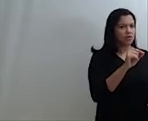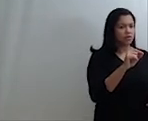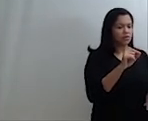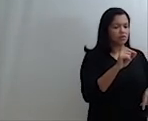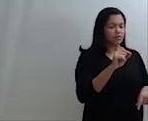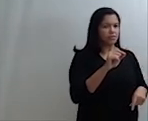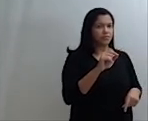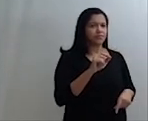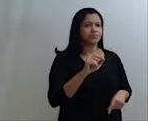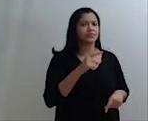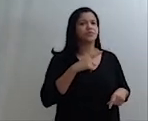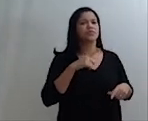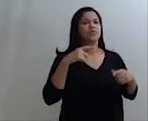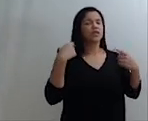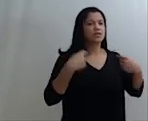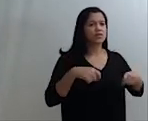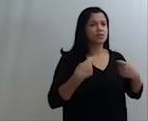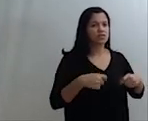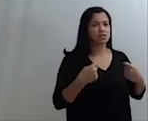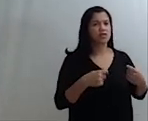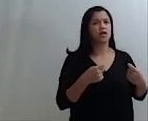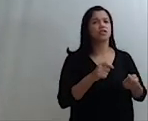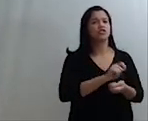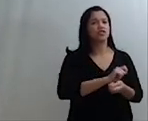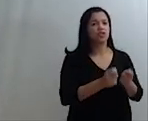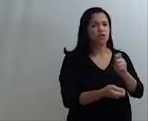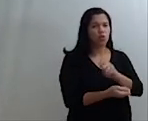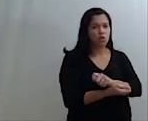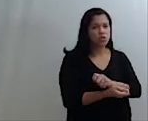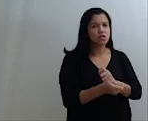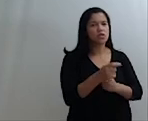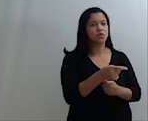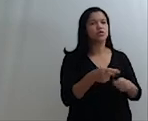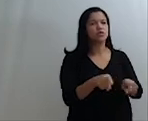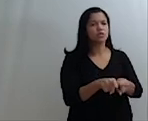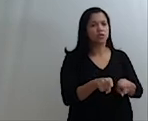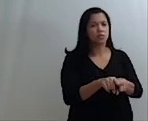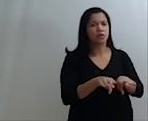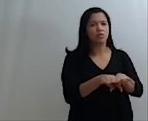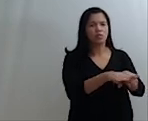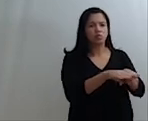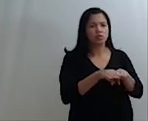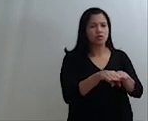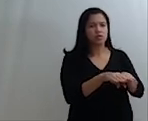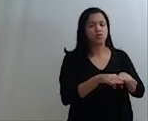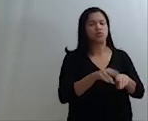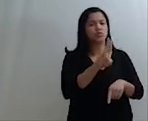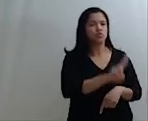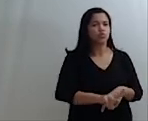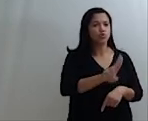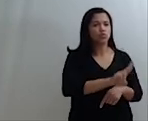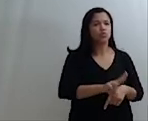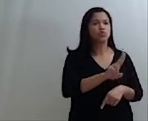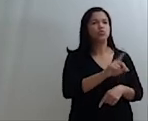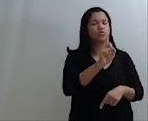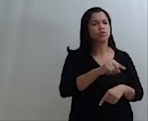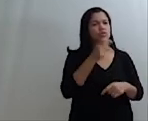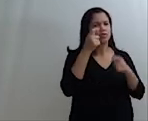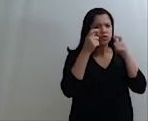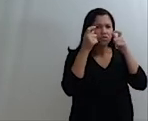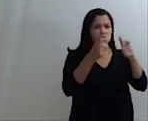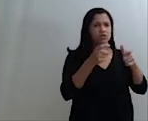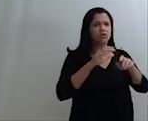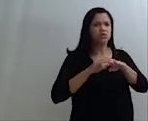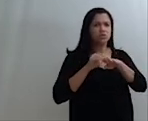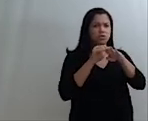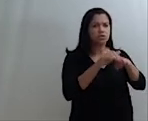necessidade sobre adequação e sobre a proporcionalidade um sentido estrito e ele propõe uma questão muito interessante que é